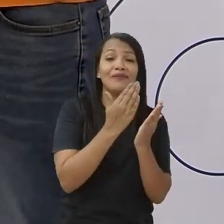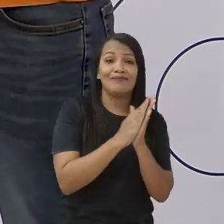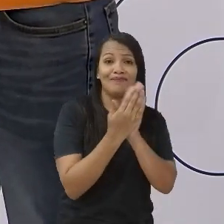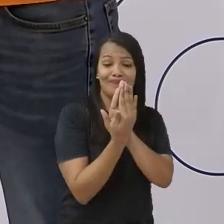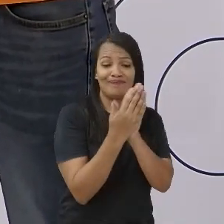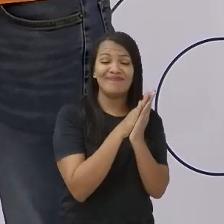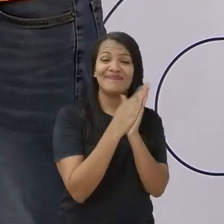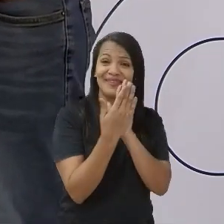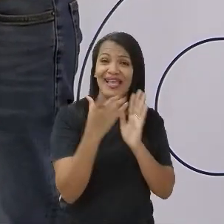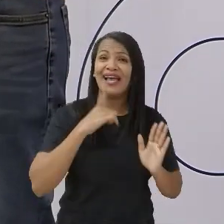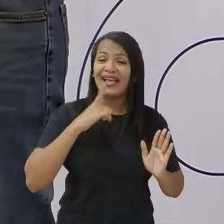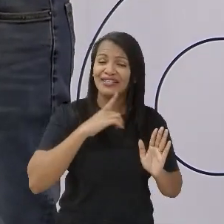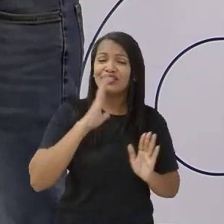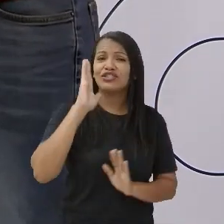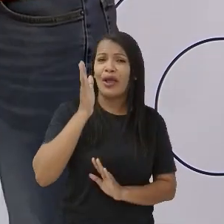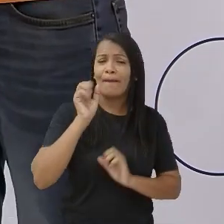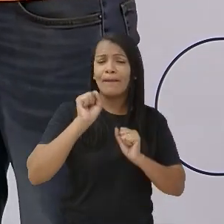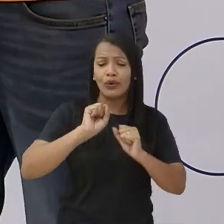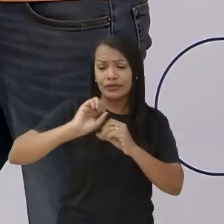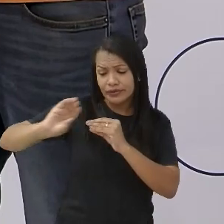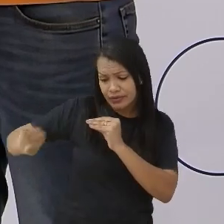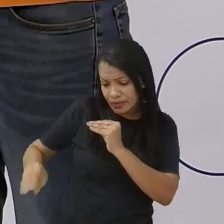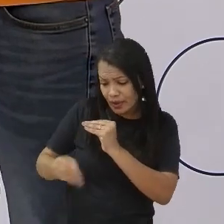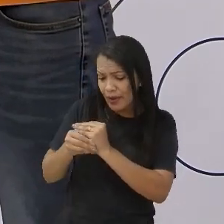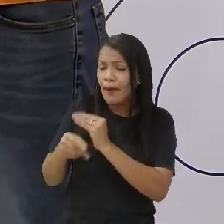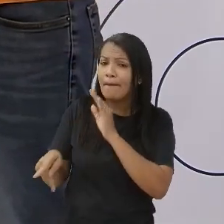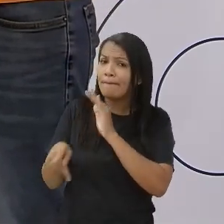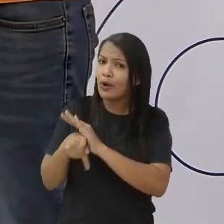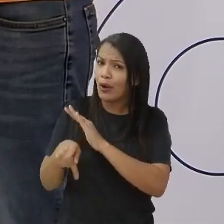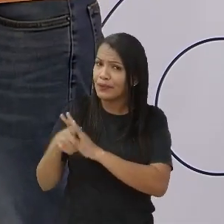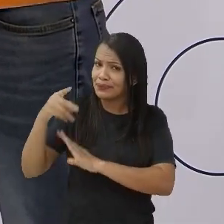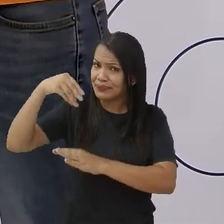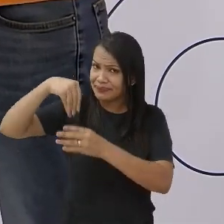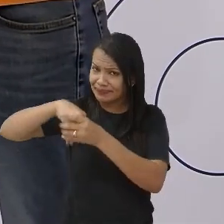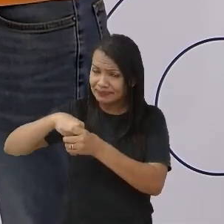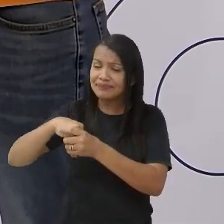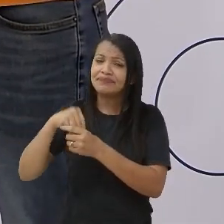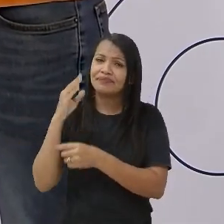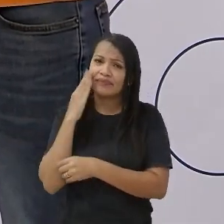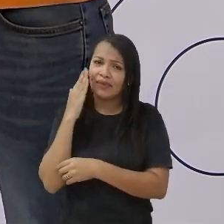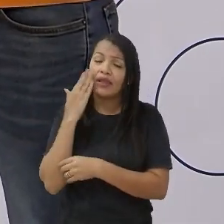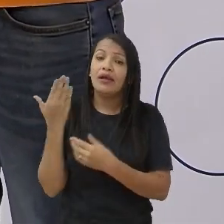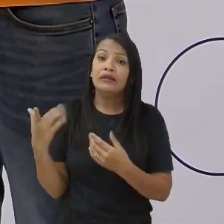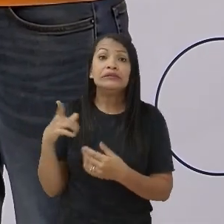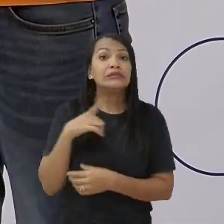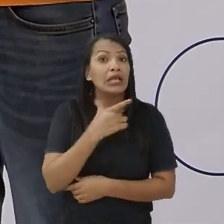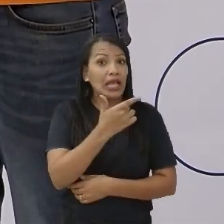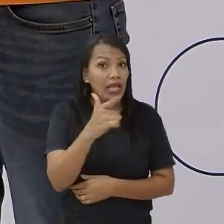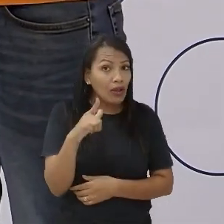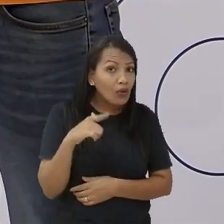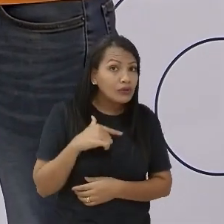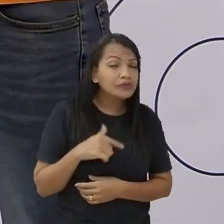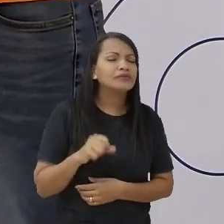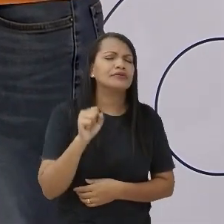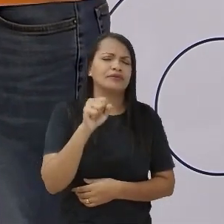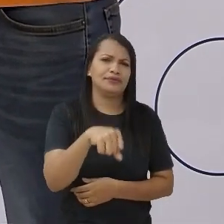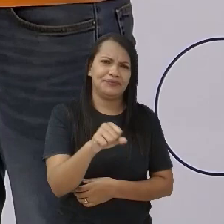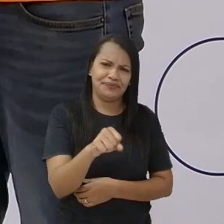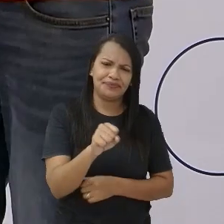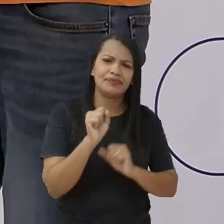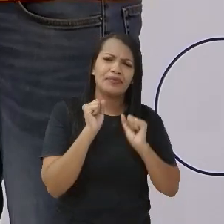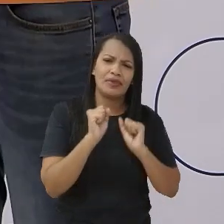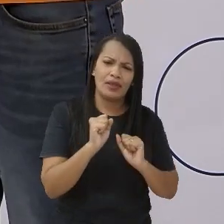E aí já pode até complementar o próprio cordel deles, né? Exatamente. Isso. E Legal. tem mais uma. Tem mais uma, Tem professor? mais uma que a